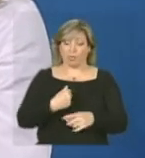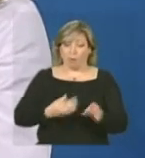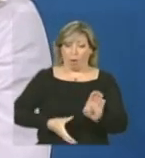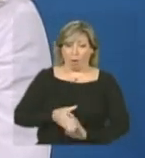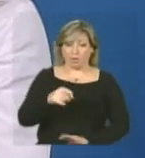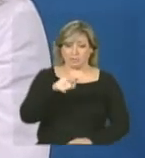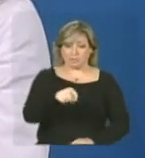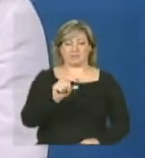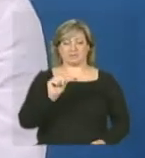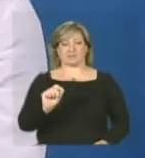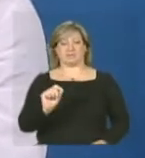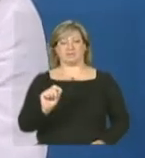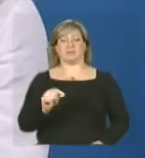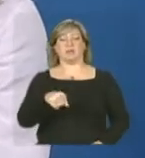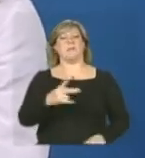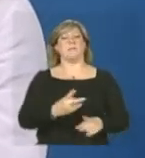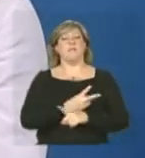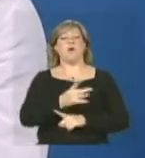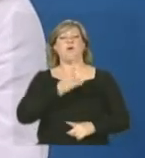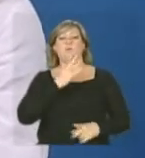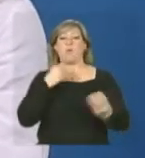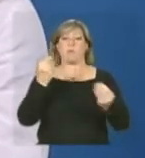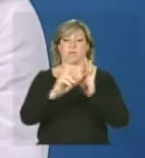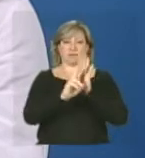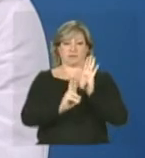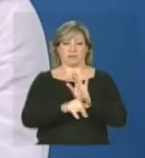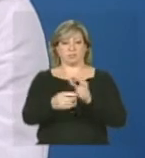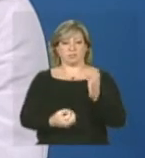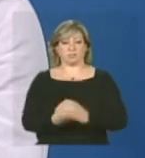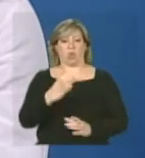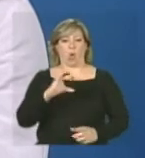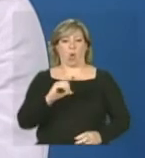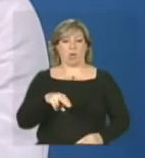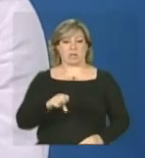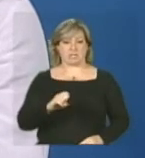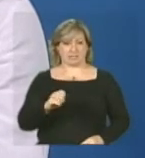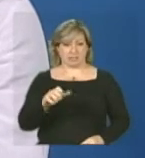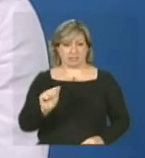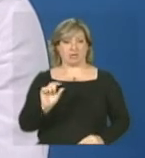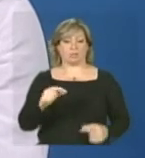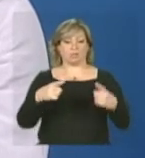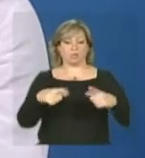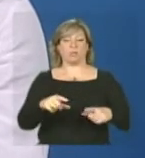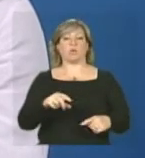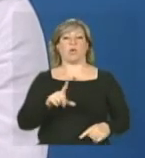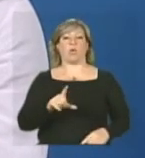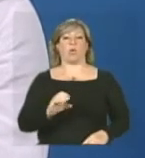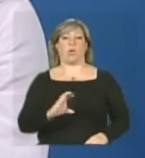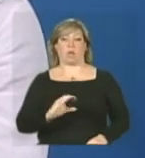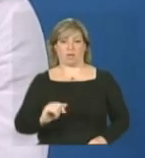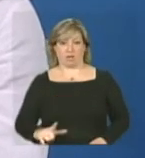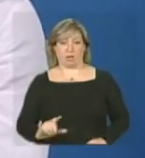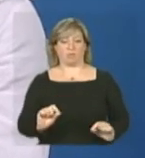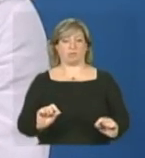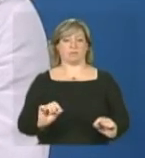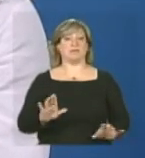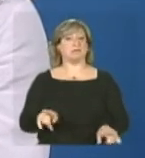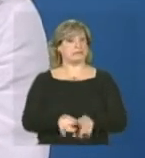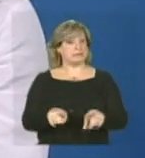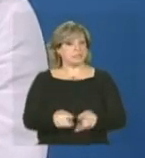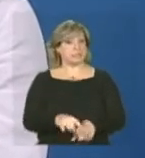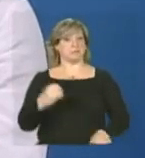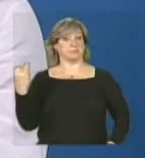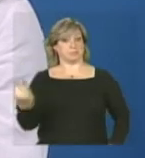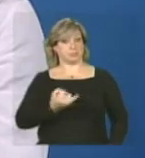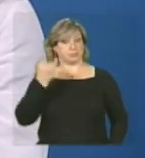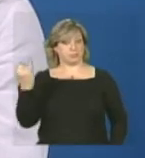crie o Conceia criando o próprio sistema em nível local. E é muito importante que o Estado e o município também